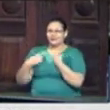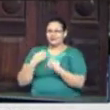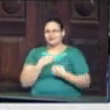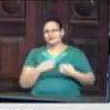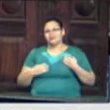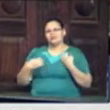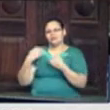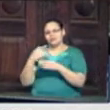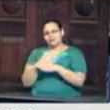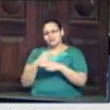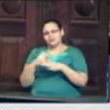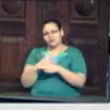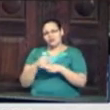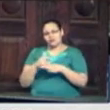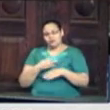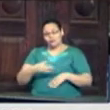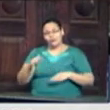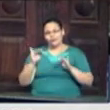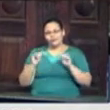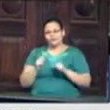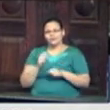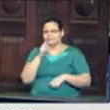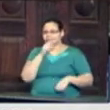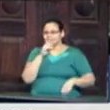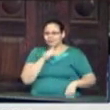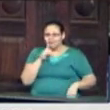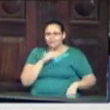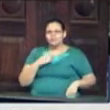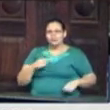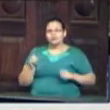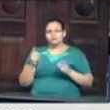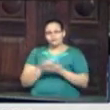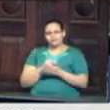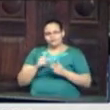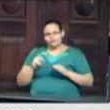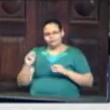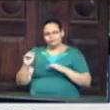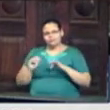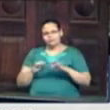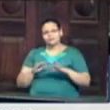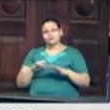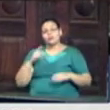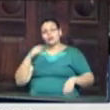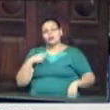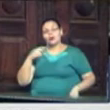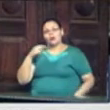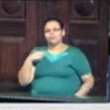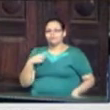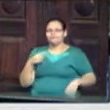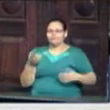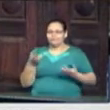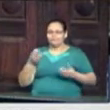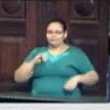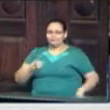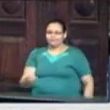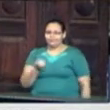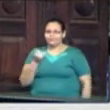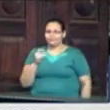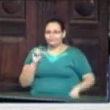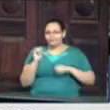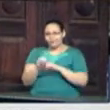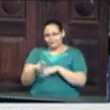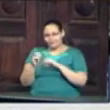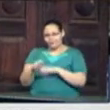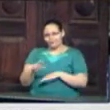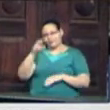que no último final de semana estava sitiada. E eu quero aproveitar para reproduzir aqui um ensinamento